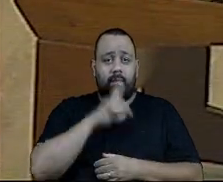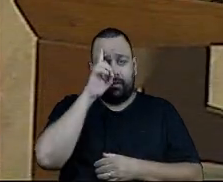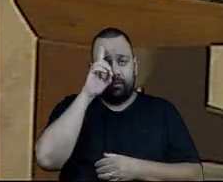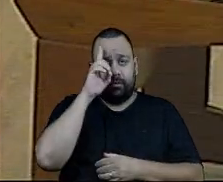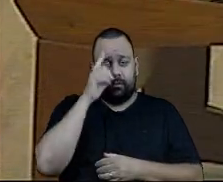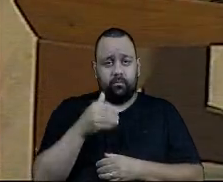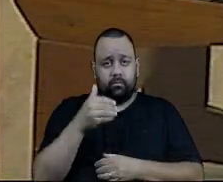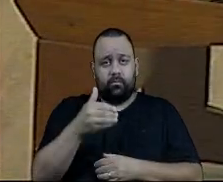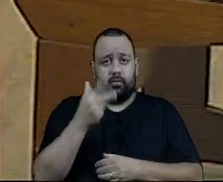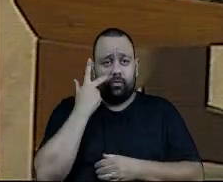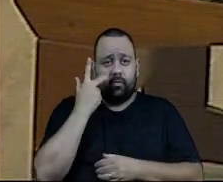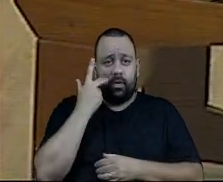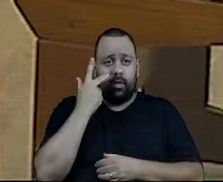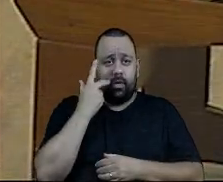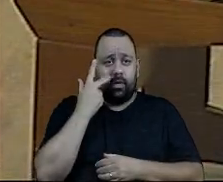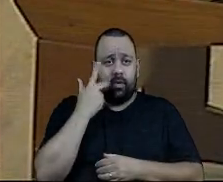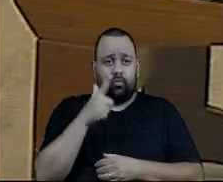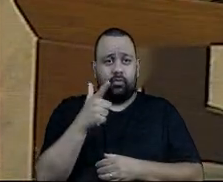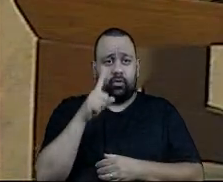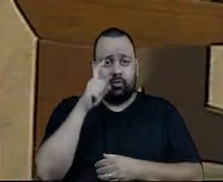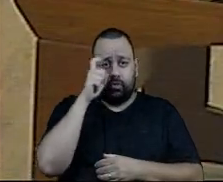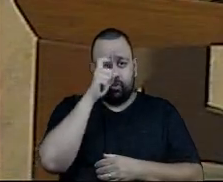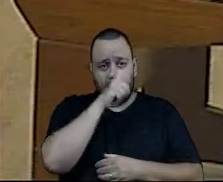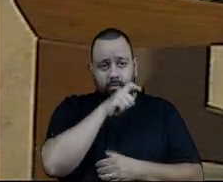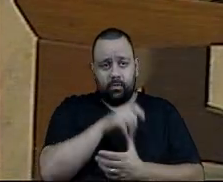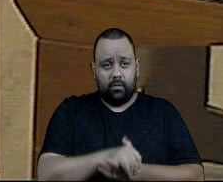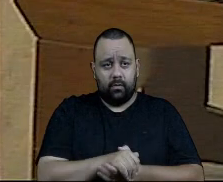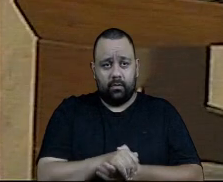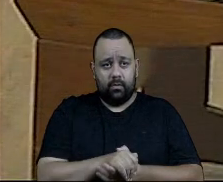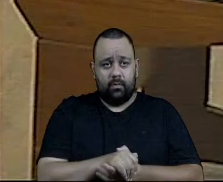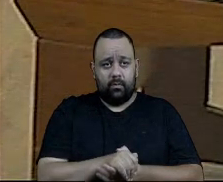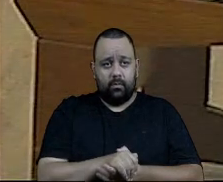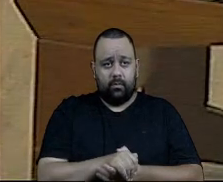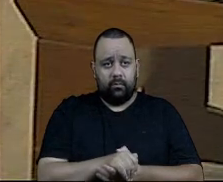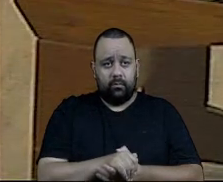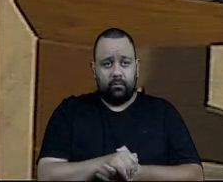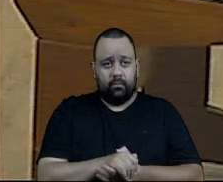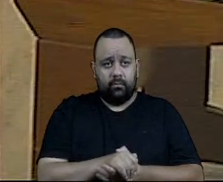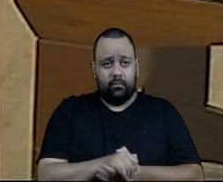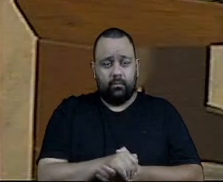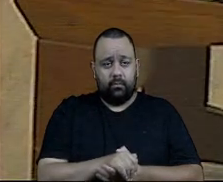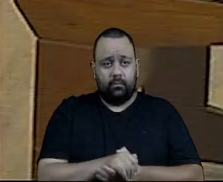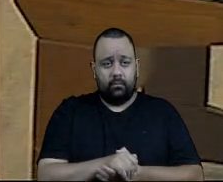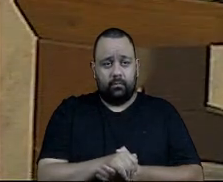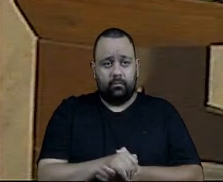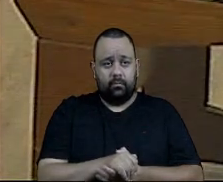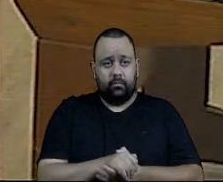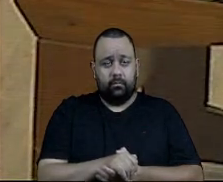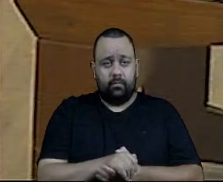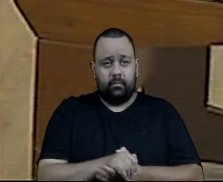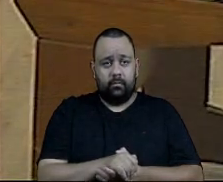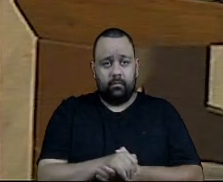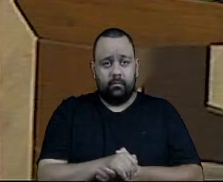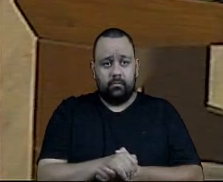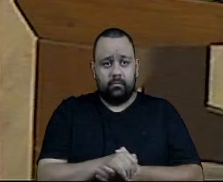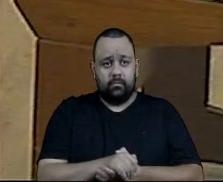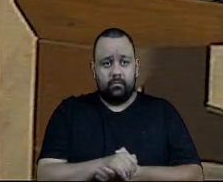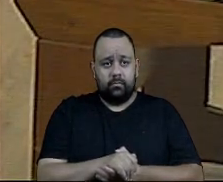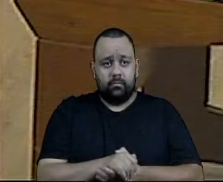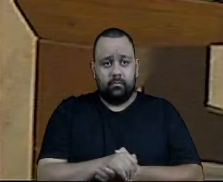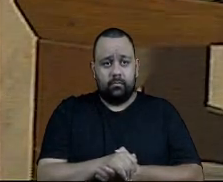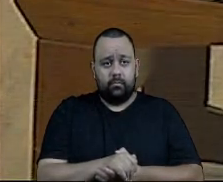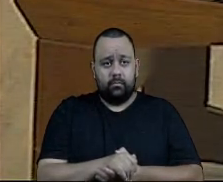contabilidade, então pra mim é o dia a dia. Eu não tenho tanto essa dificuldade. Não, mas tudo bem. Foi bem, tá.